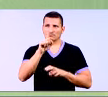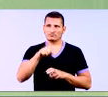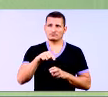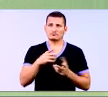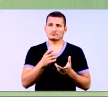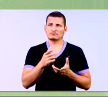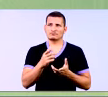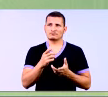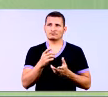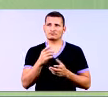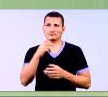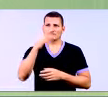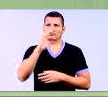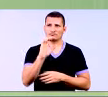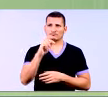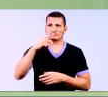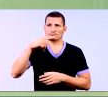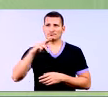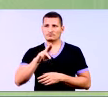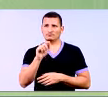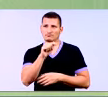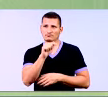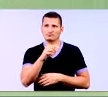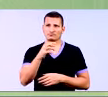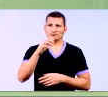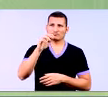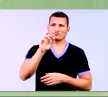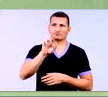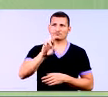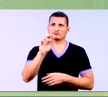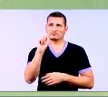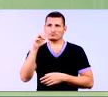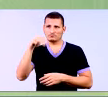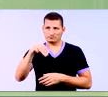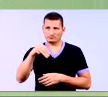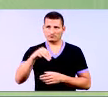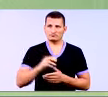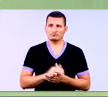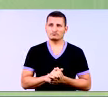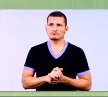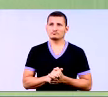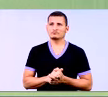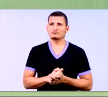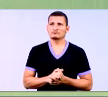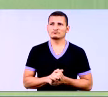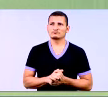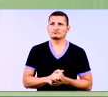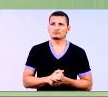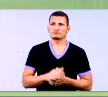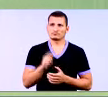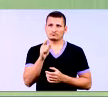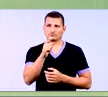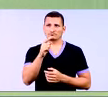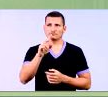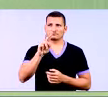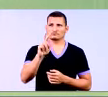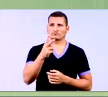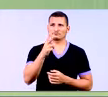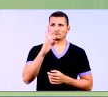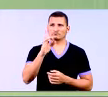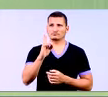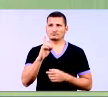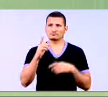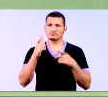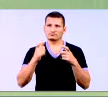processador. Aqui eu estou dizendo memória RAM, que tem tudo a ver com o processador. Aqui eu estou dizendo o HD, que é onde eu